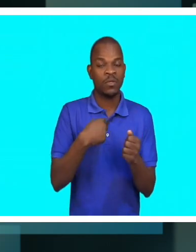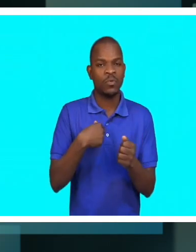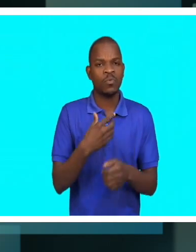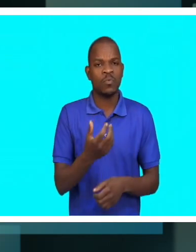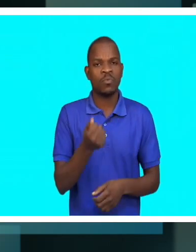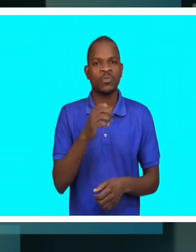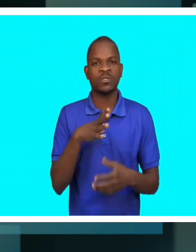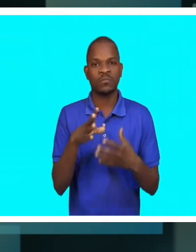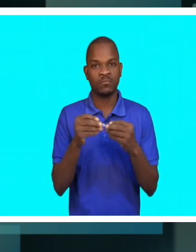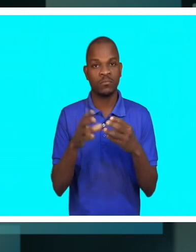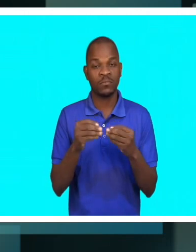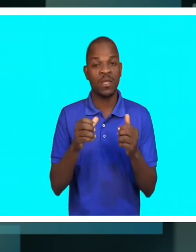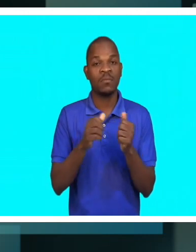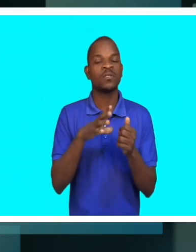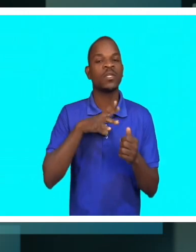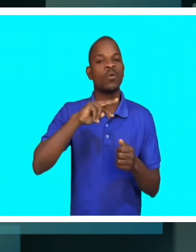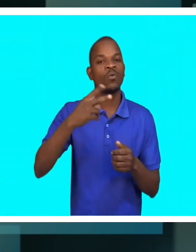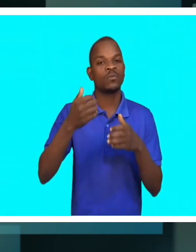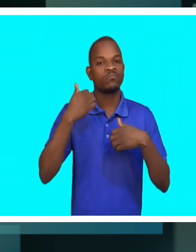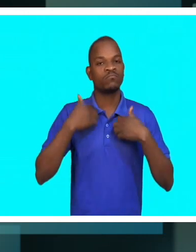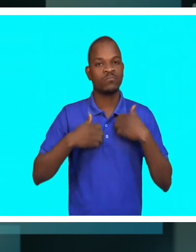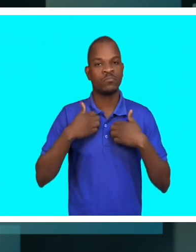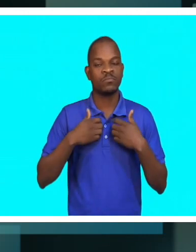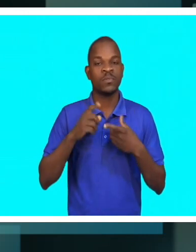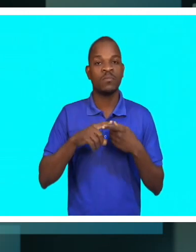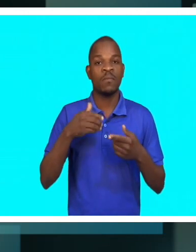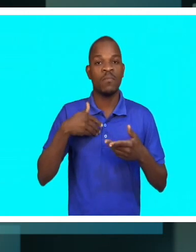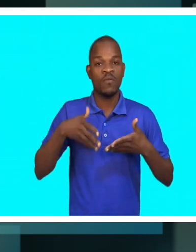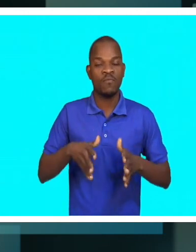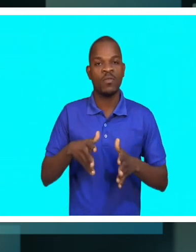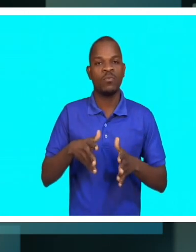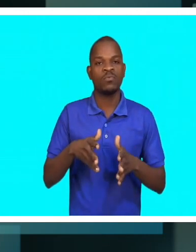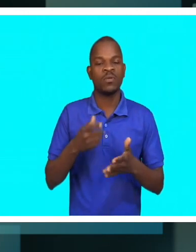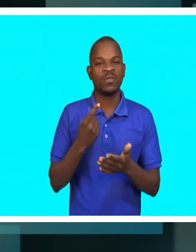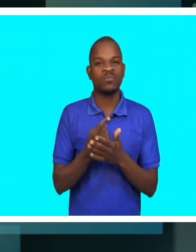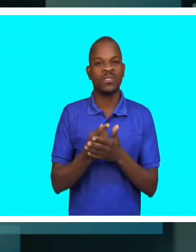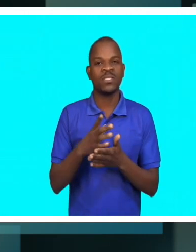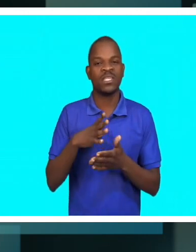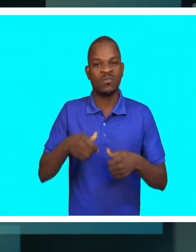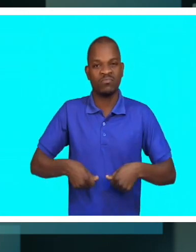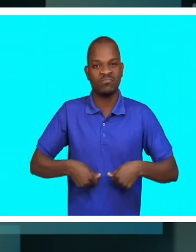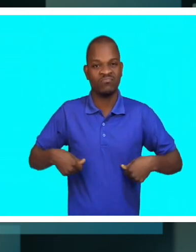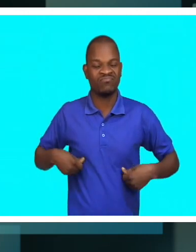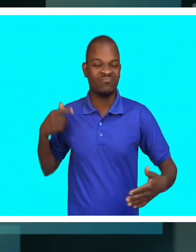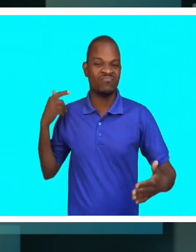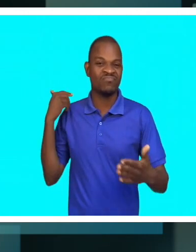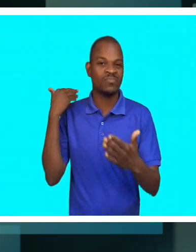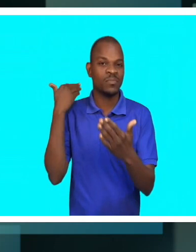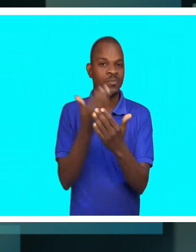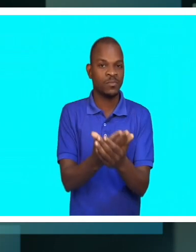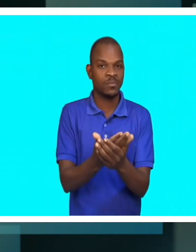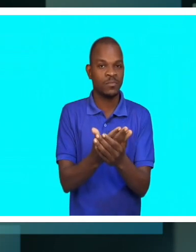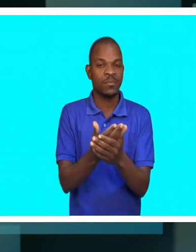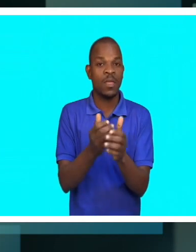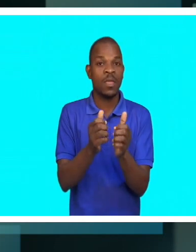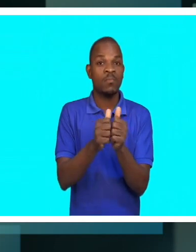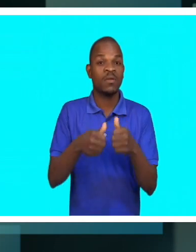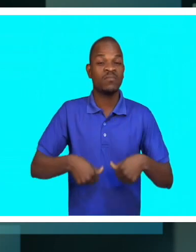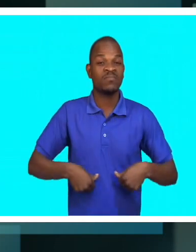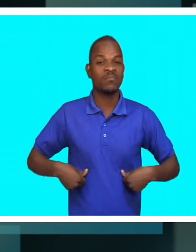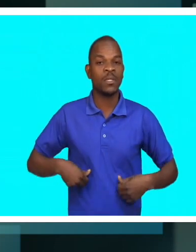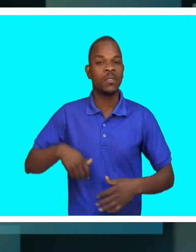Agora, eu até posso ter aquilo que eu tenho, mas tenho as minhas necessidades. Meu filho vive de fraldas e ele vai viver de fraldas